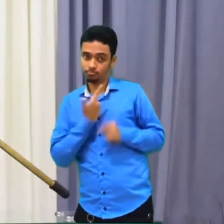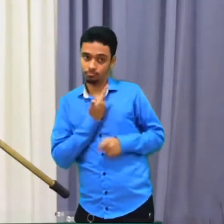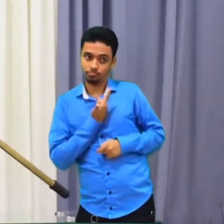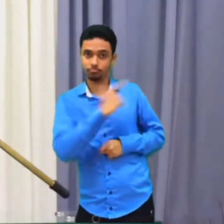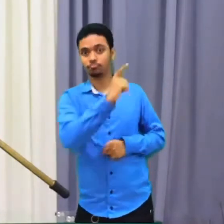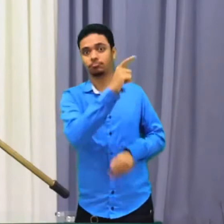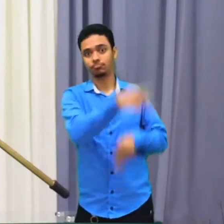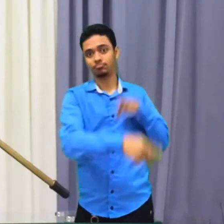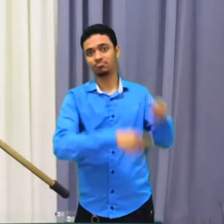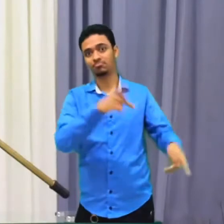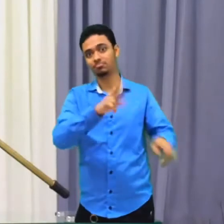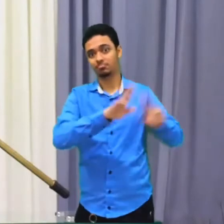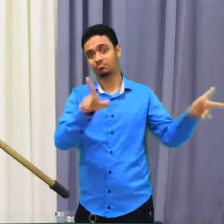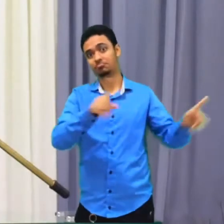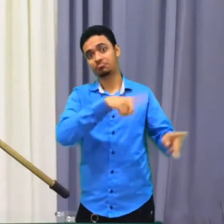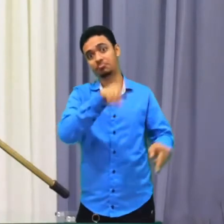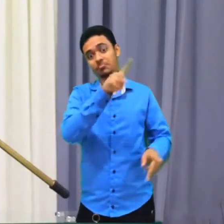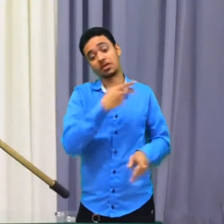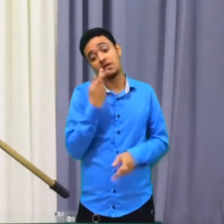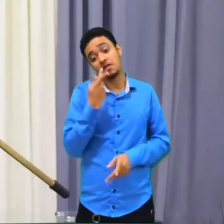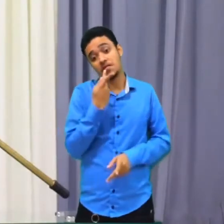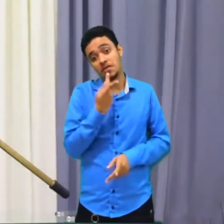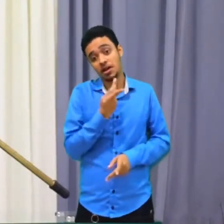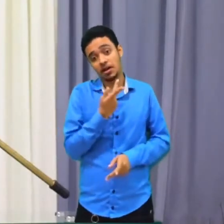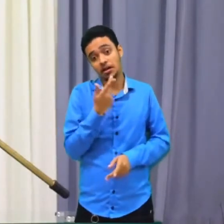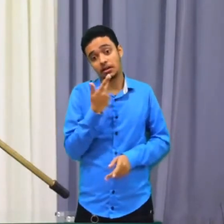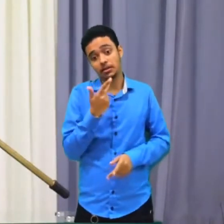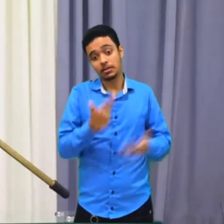outros povos que se dizem de Deus.